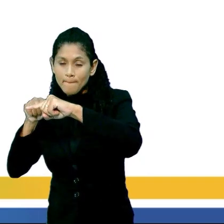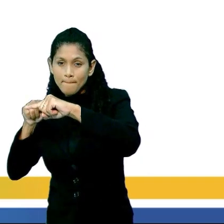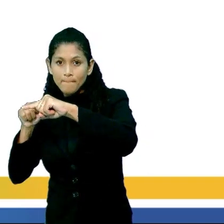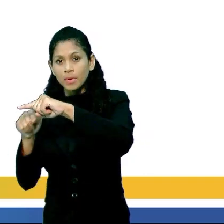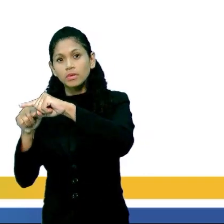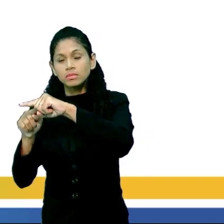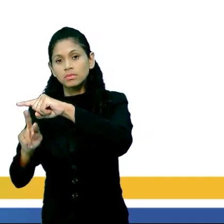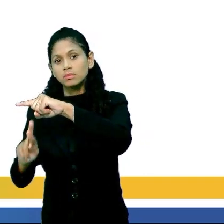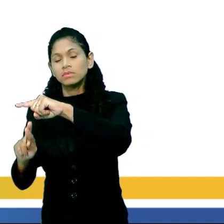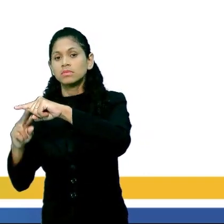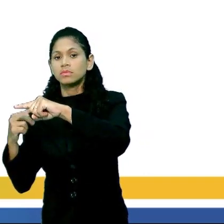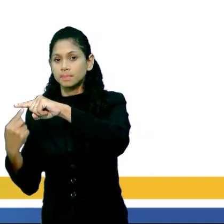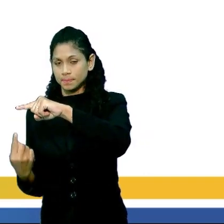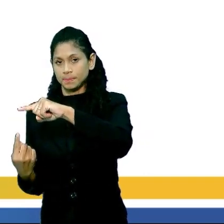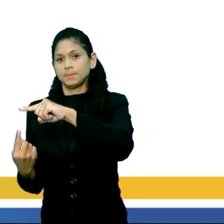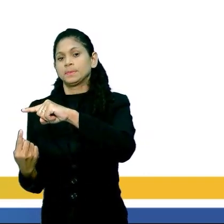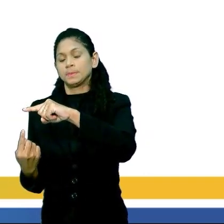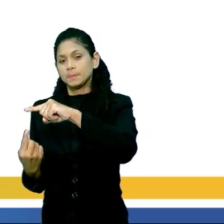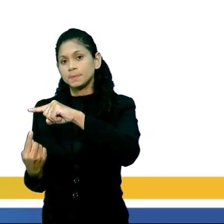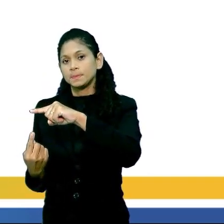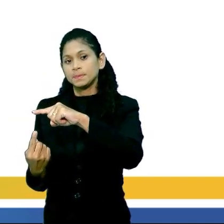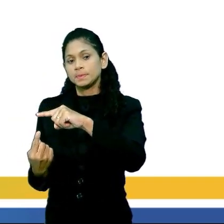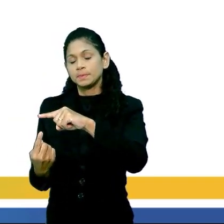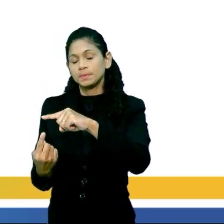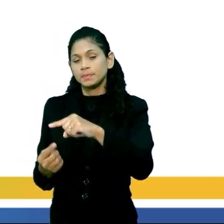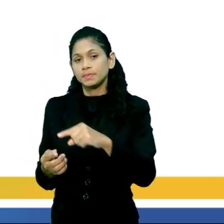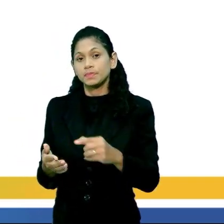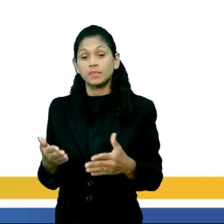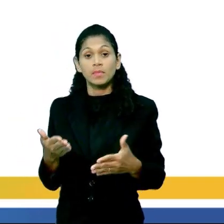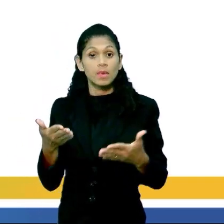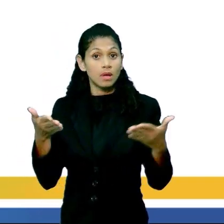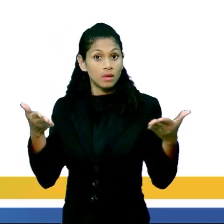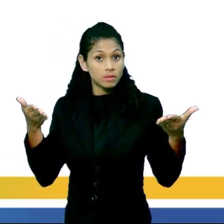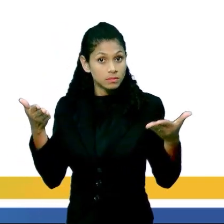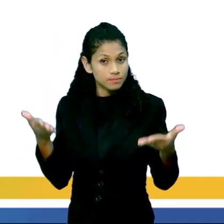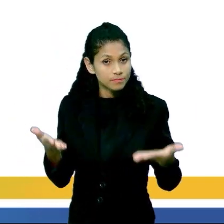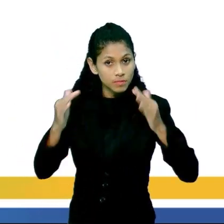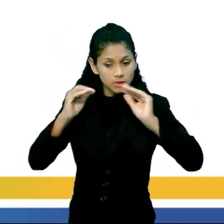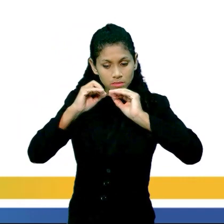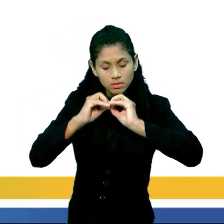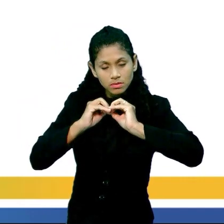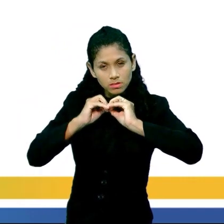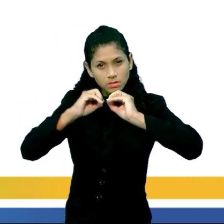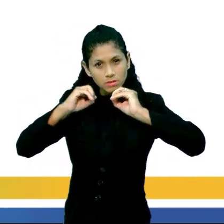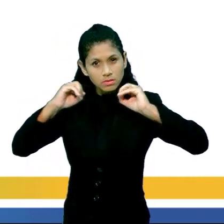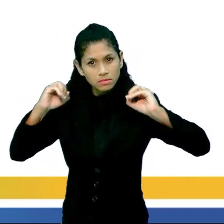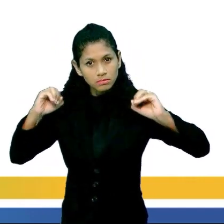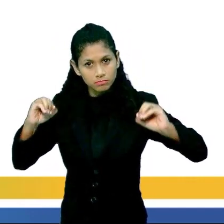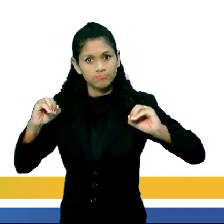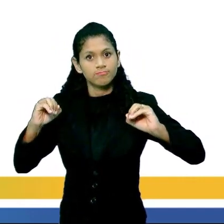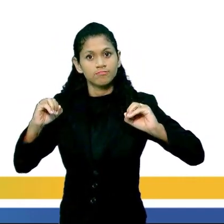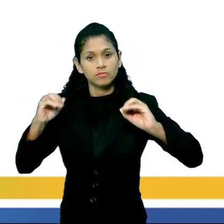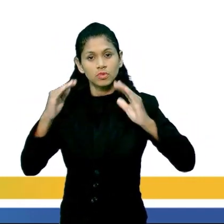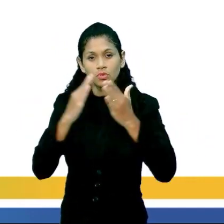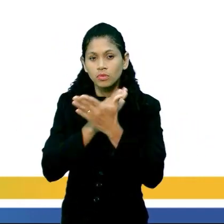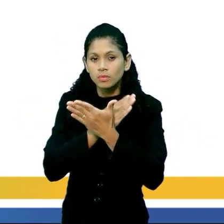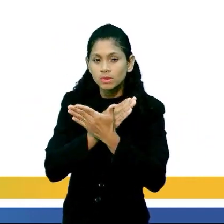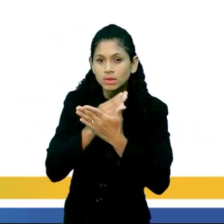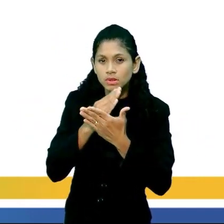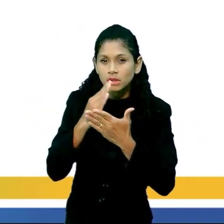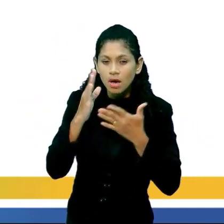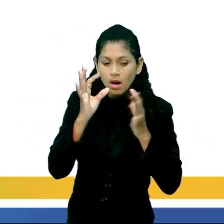E aí agora nós vamos fazer a separação, ou seja, vamos começar a colocar em